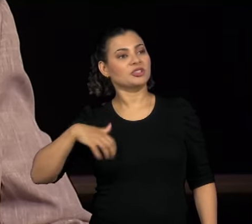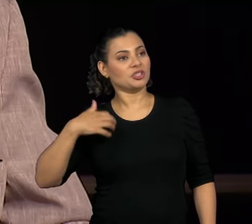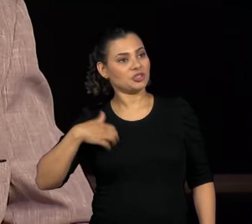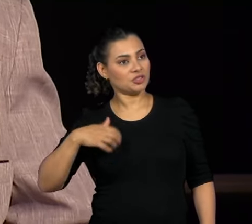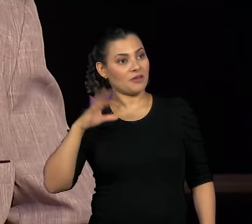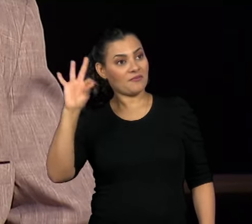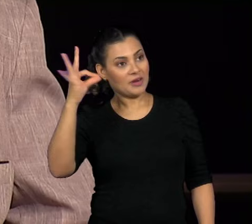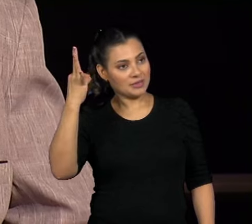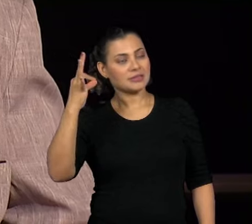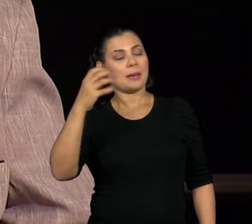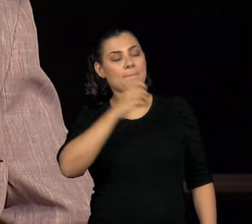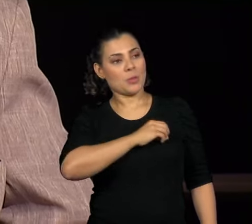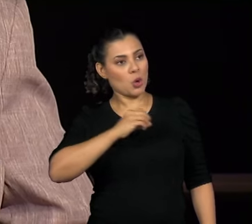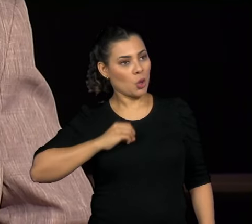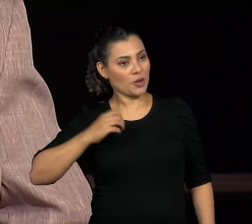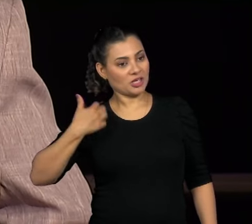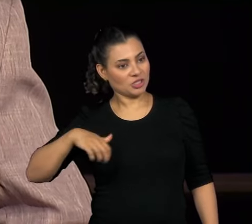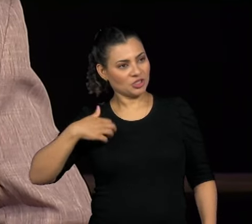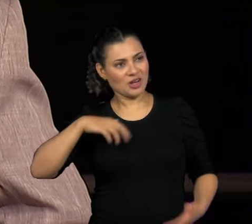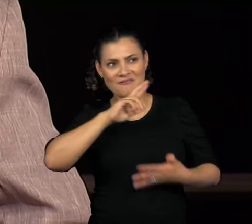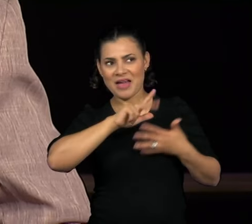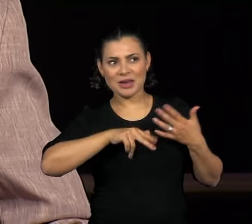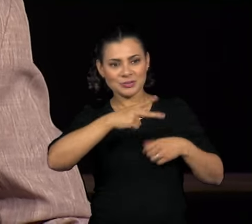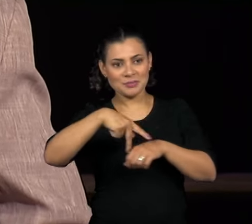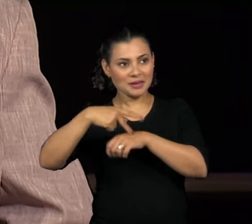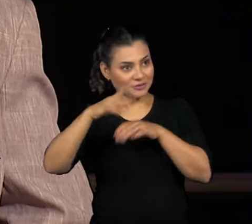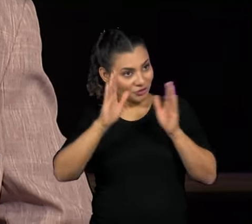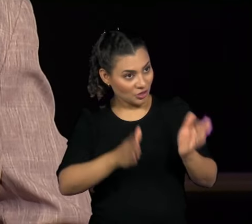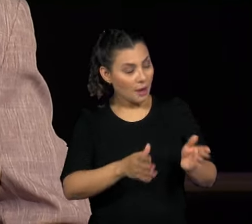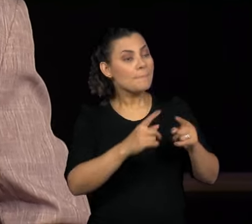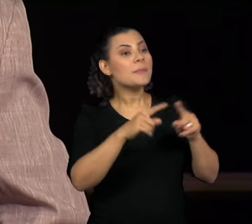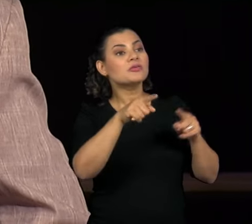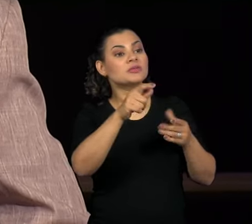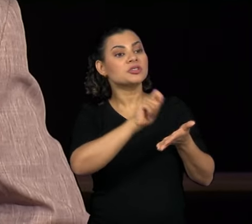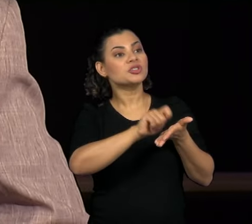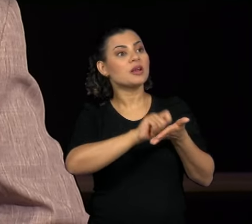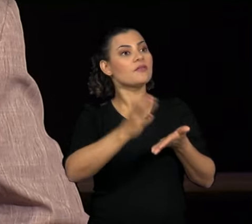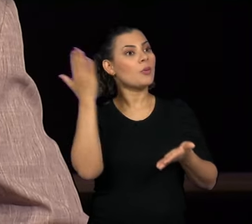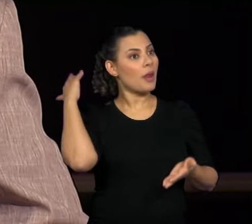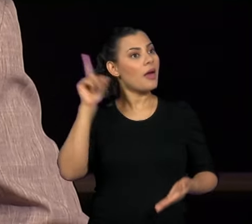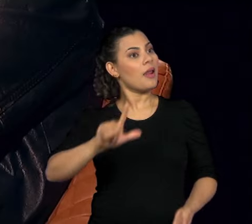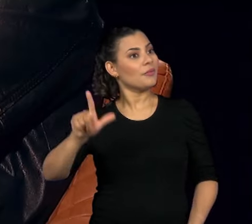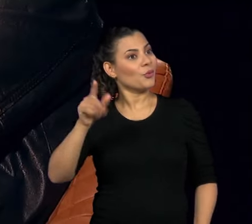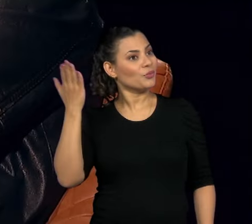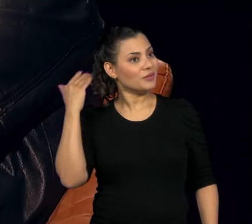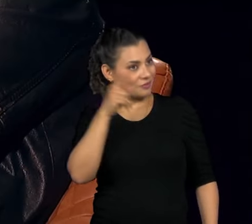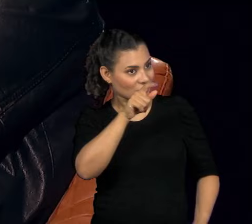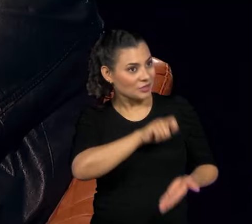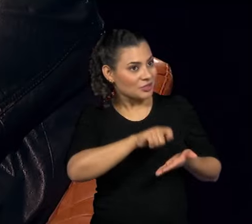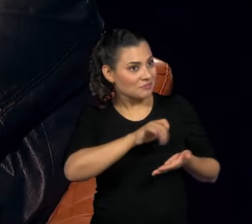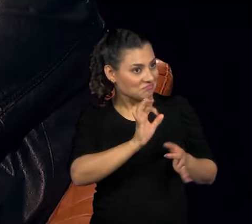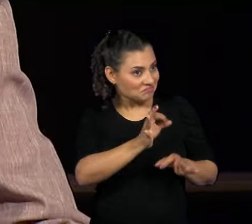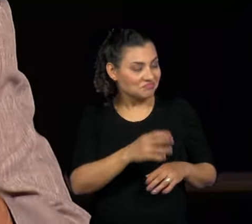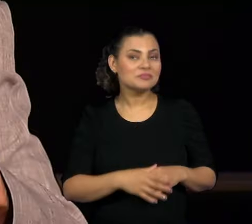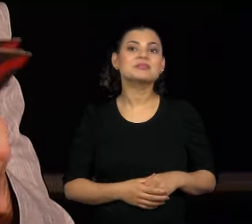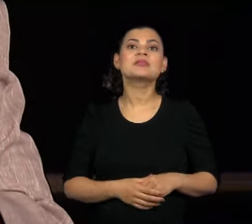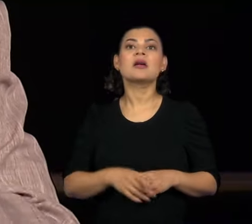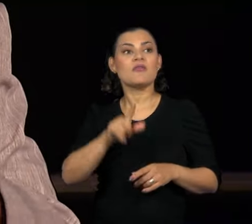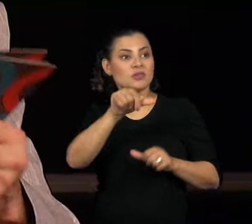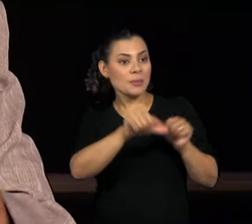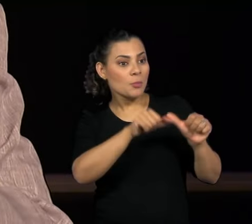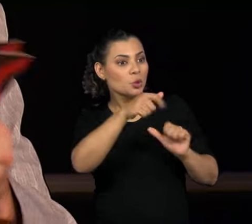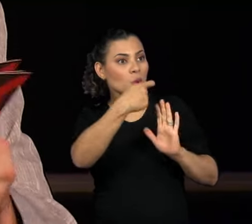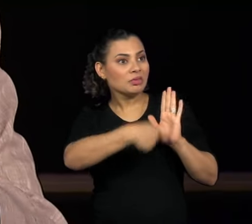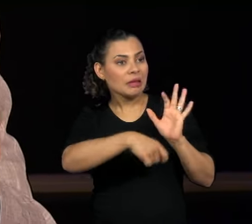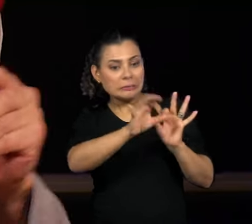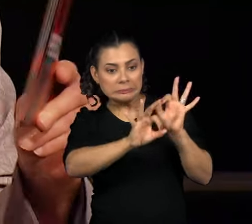de seus grandes sucessos é o Nossa Vida Não Vale um Chevrolet, que você escreveu lá em Londrina, né? Quer dizer, é um texto que você reformulou